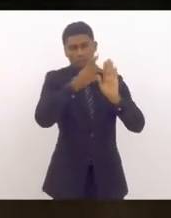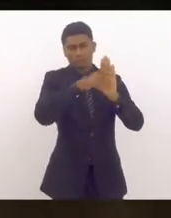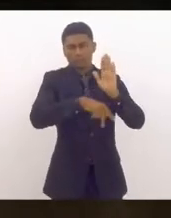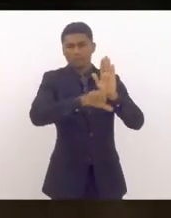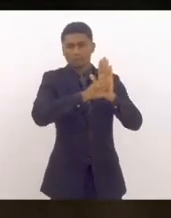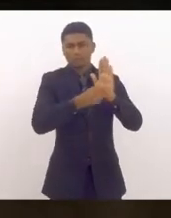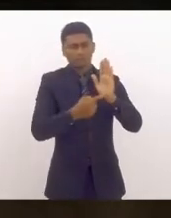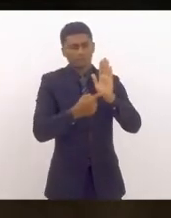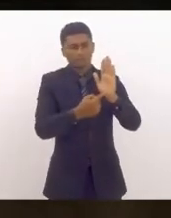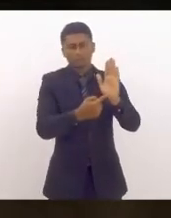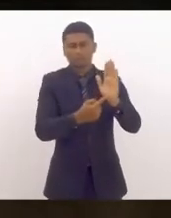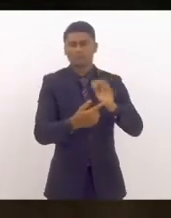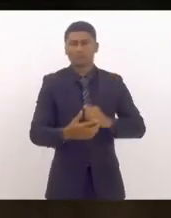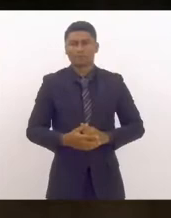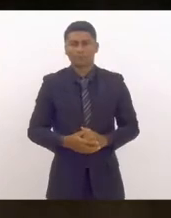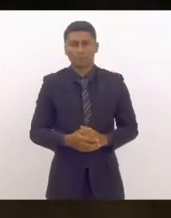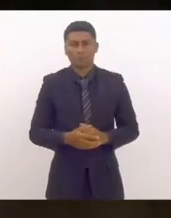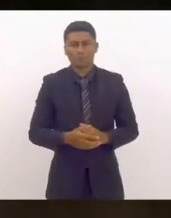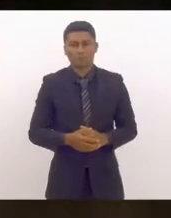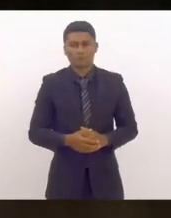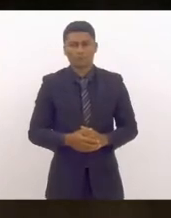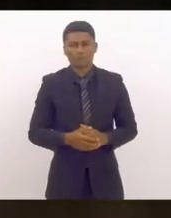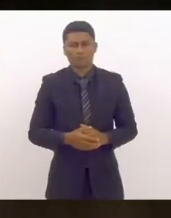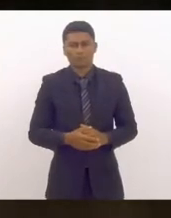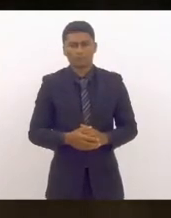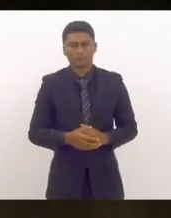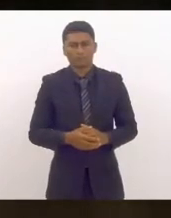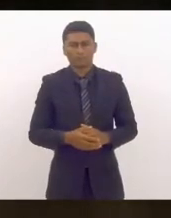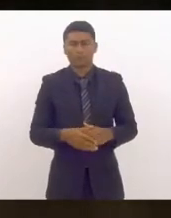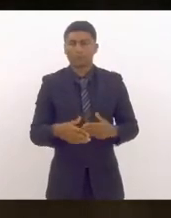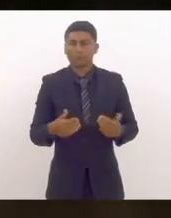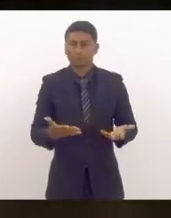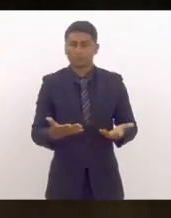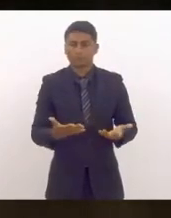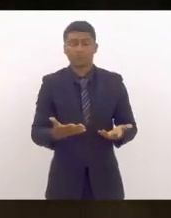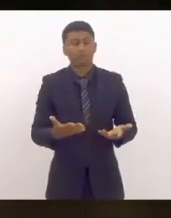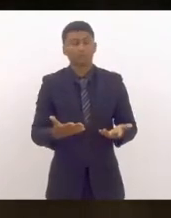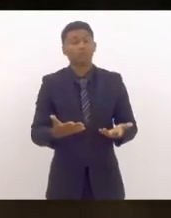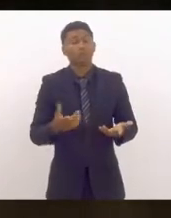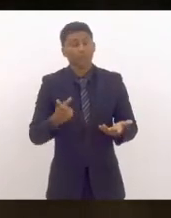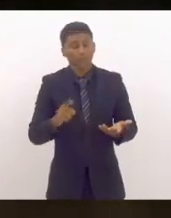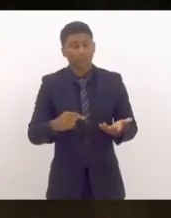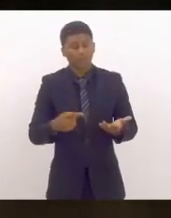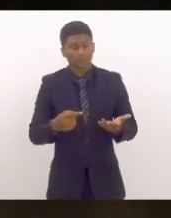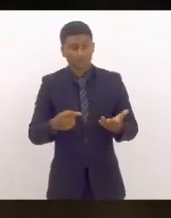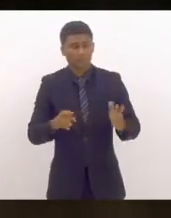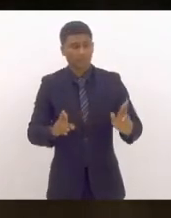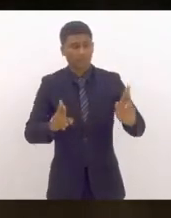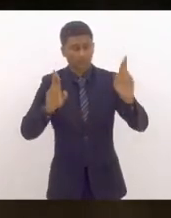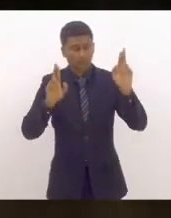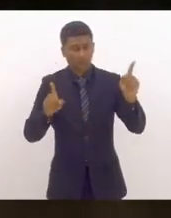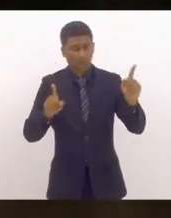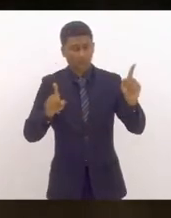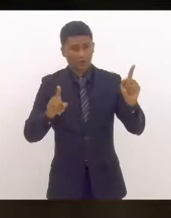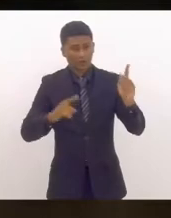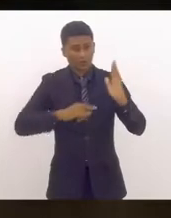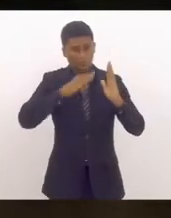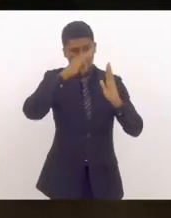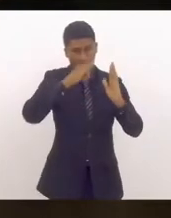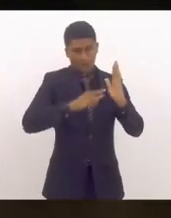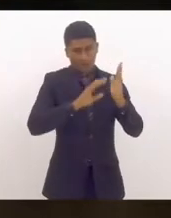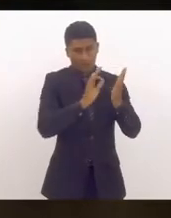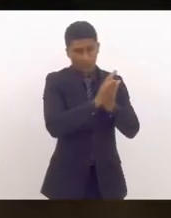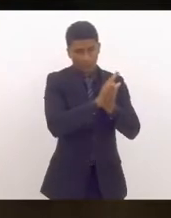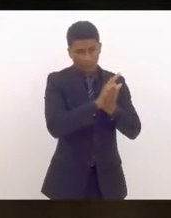não coonesta este contrato. São duas coisas distintas que eu quero que fique bem claro. A gente está